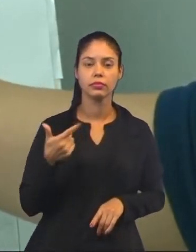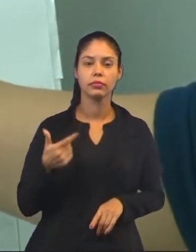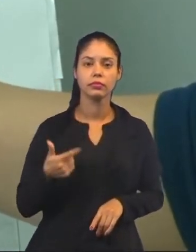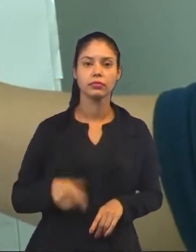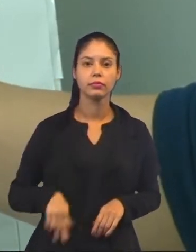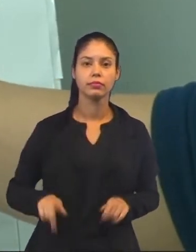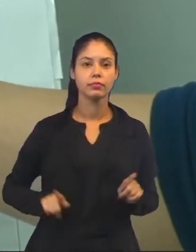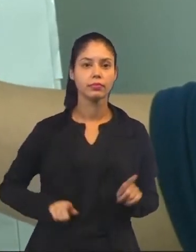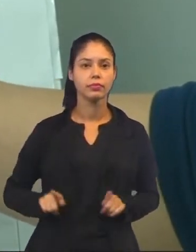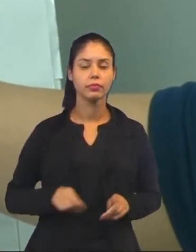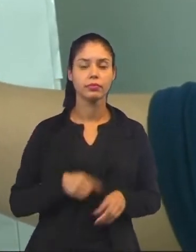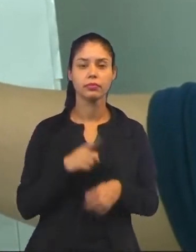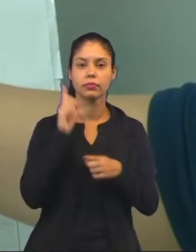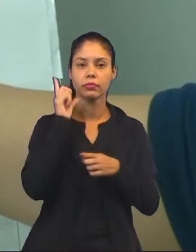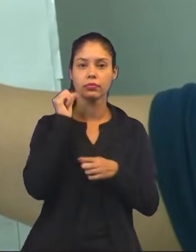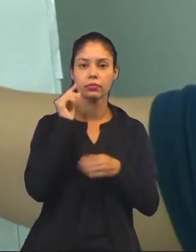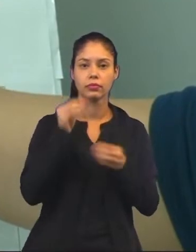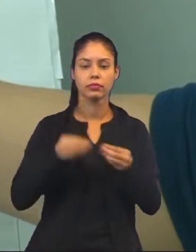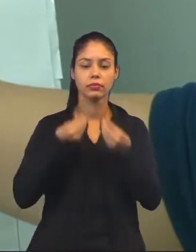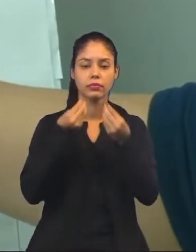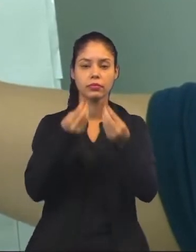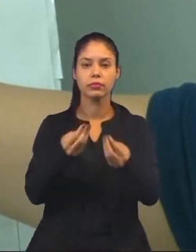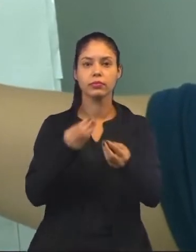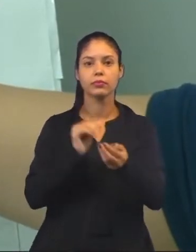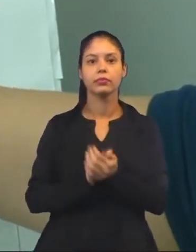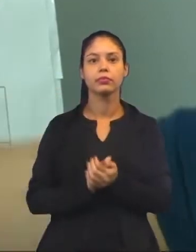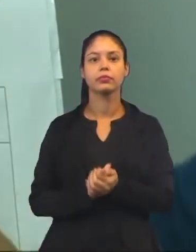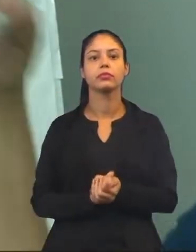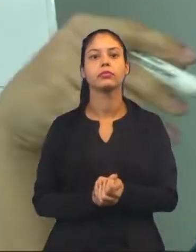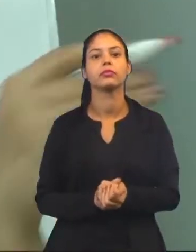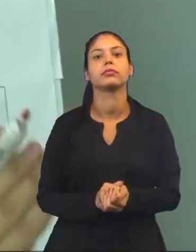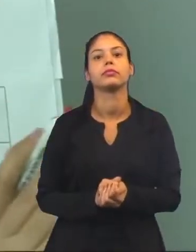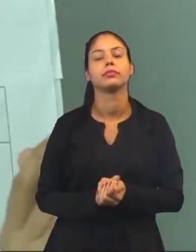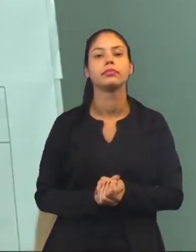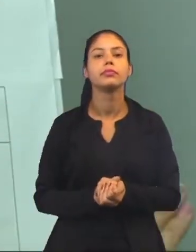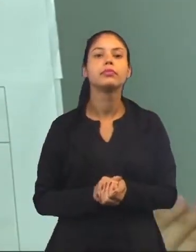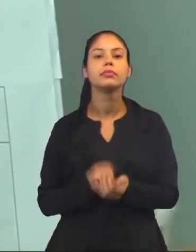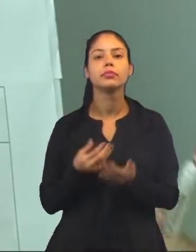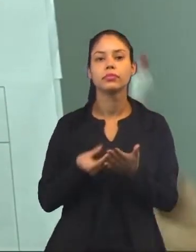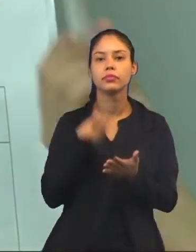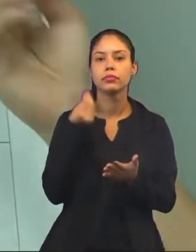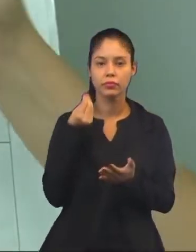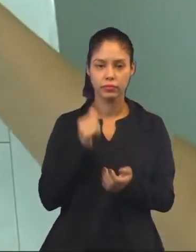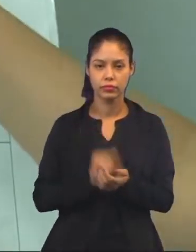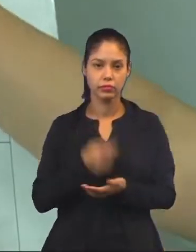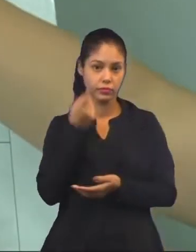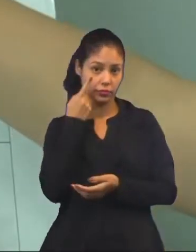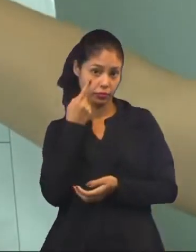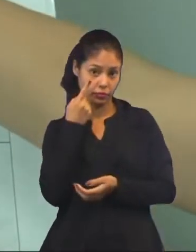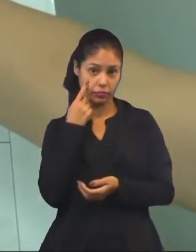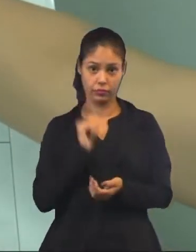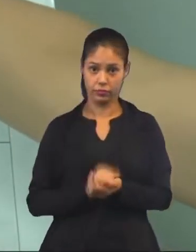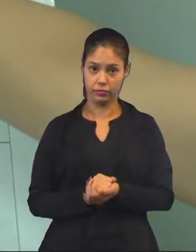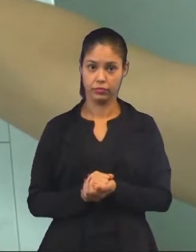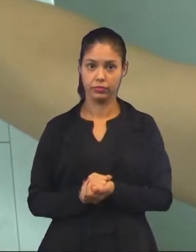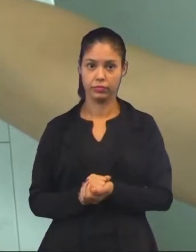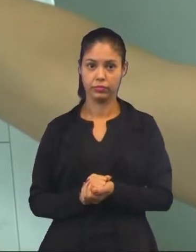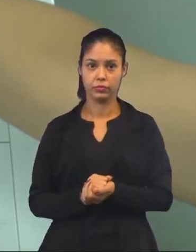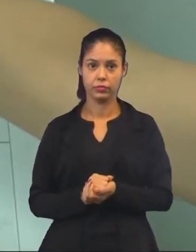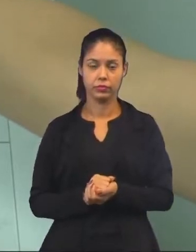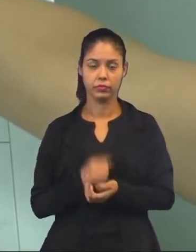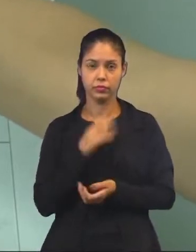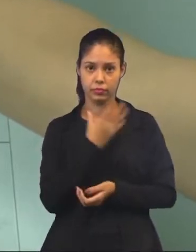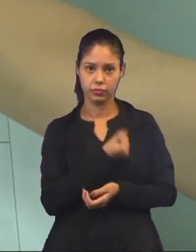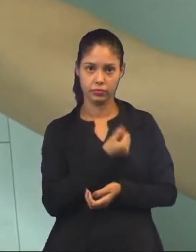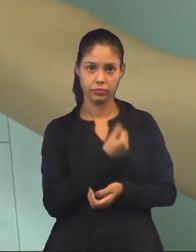12 lápis. Então, 12 é a quantidade que ela vai retirar. Olhando, turma, para esse